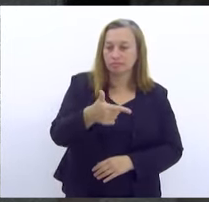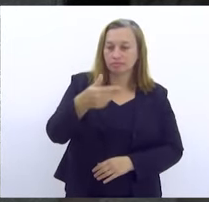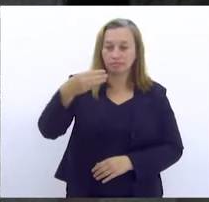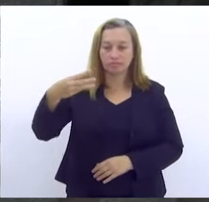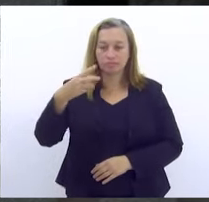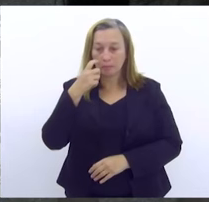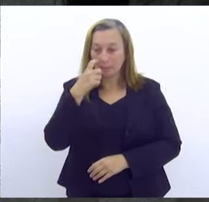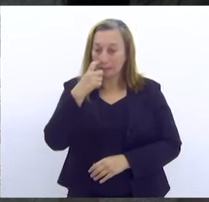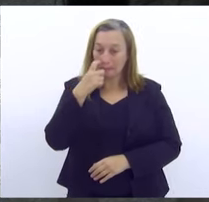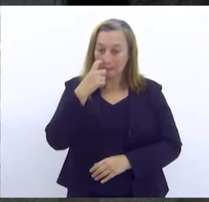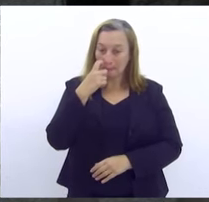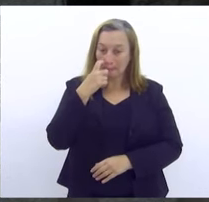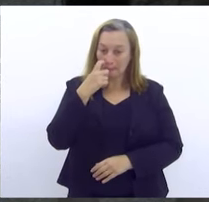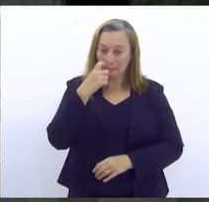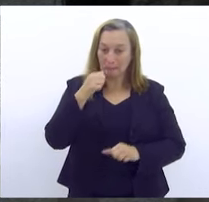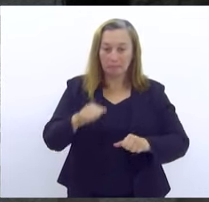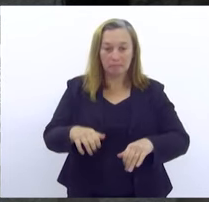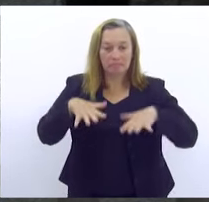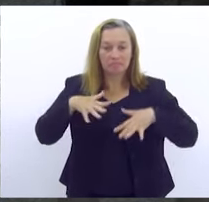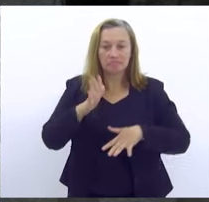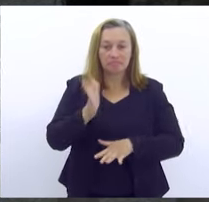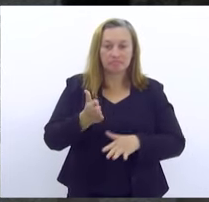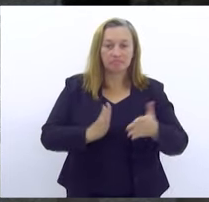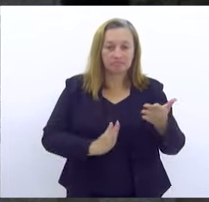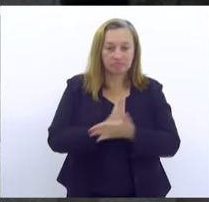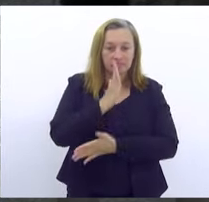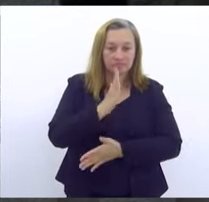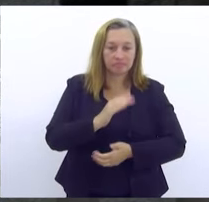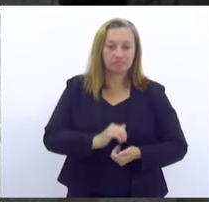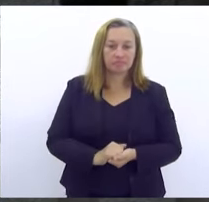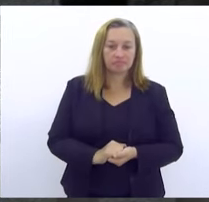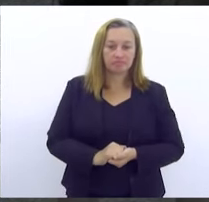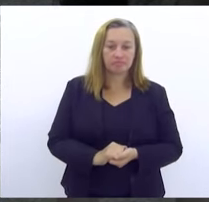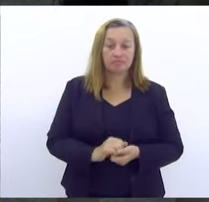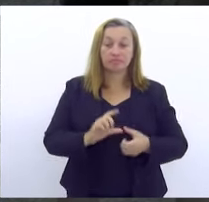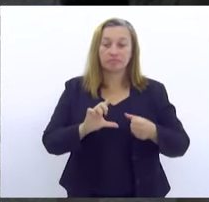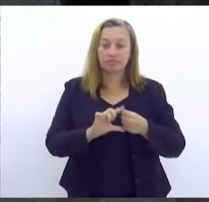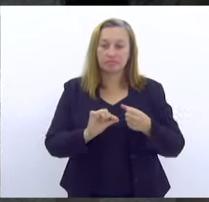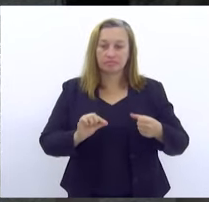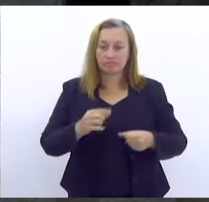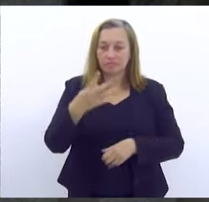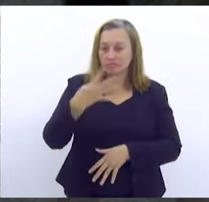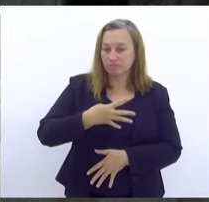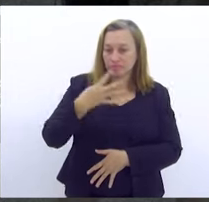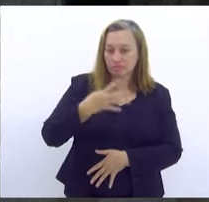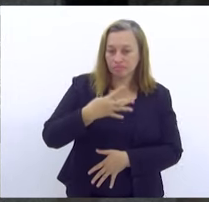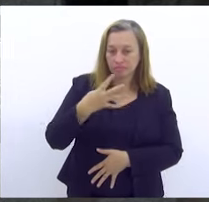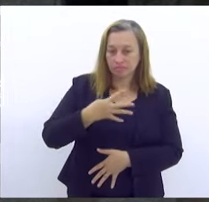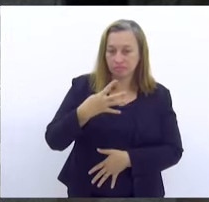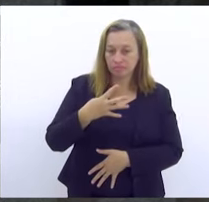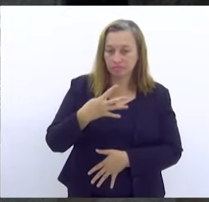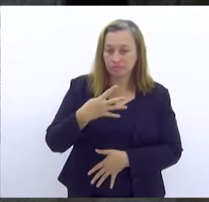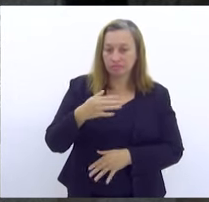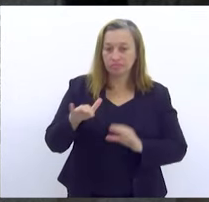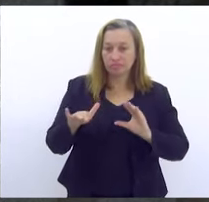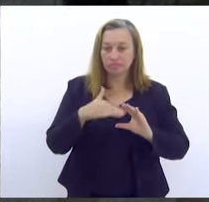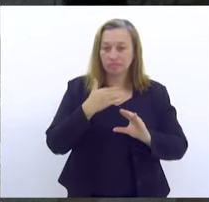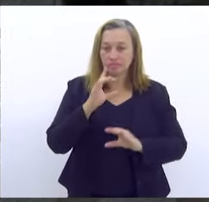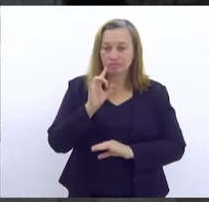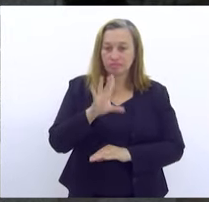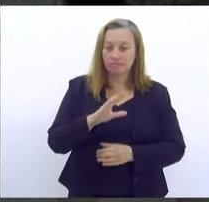quer dizer, o plenário já tinha aprovado a lei. Este artigo 4º mandava somente